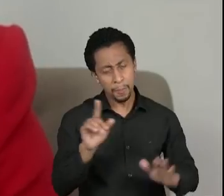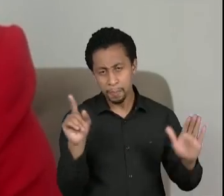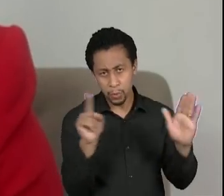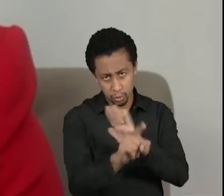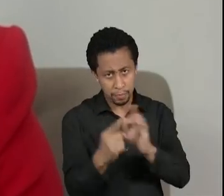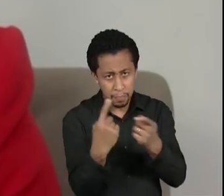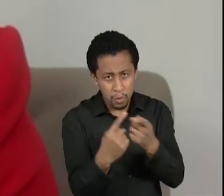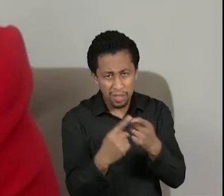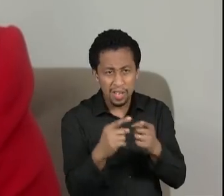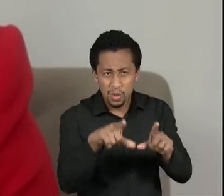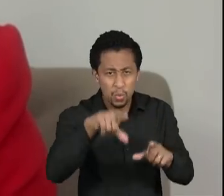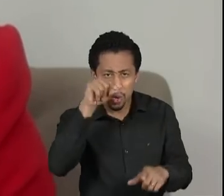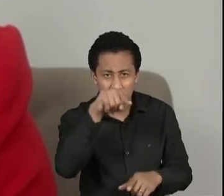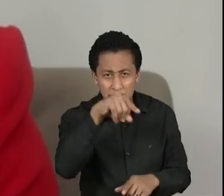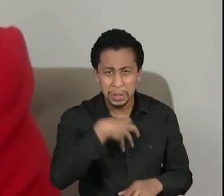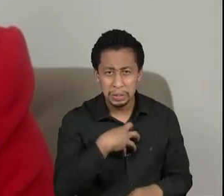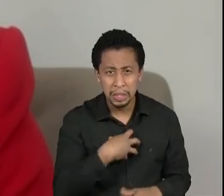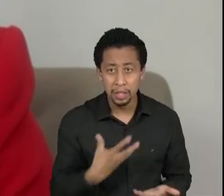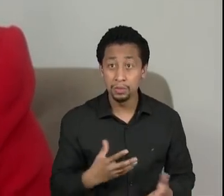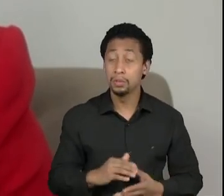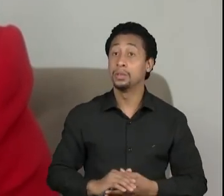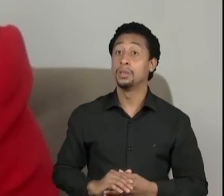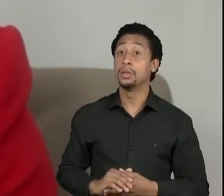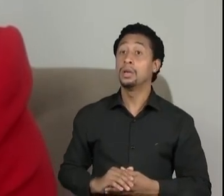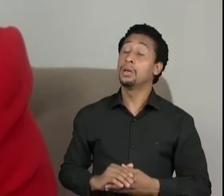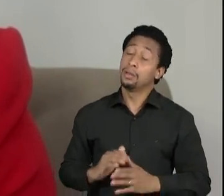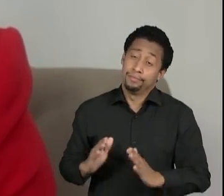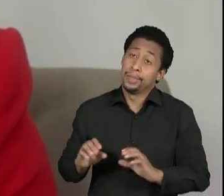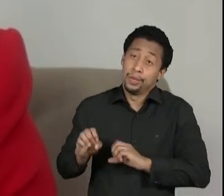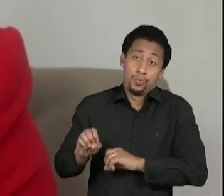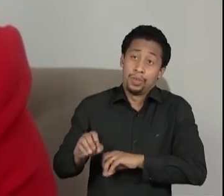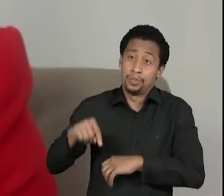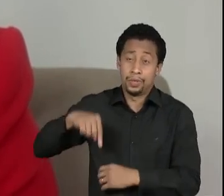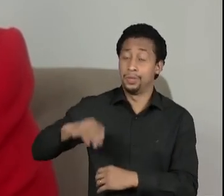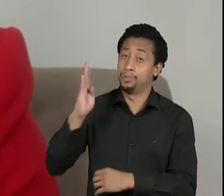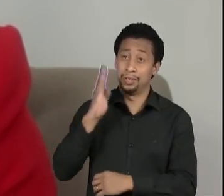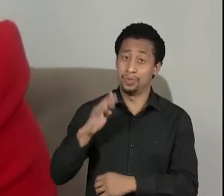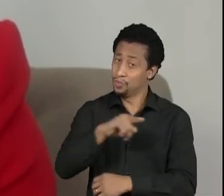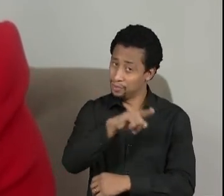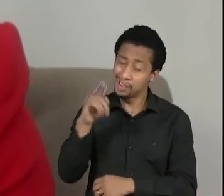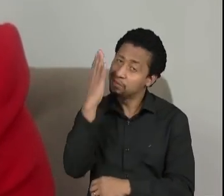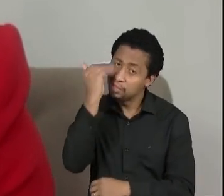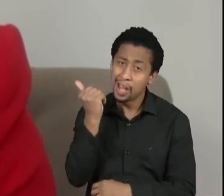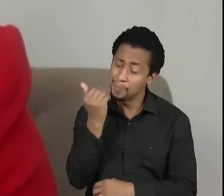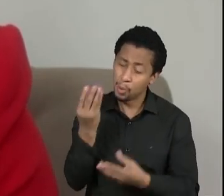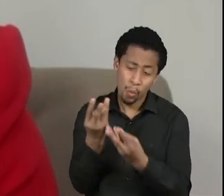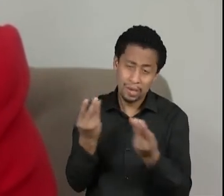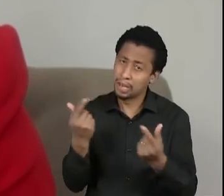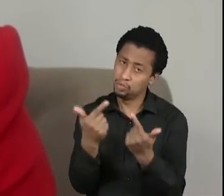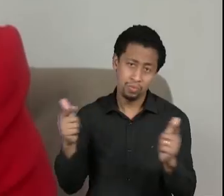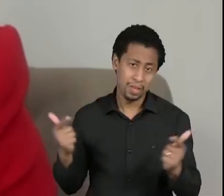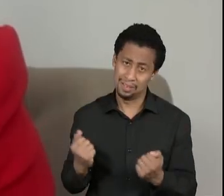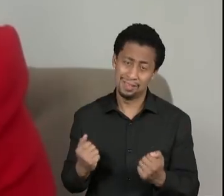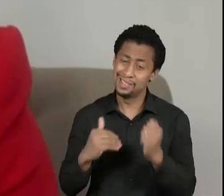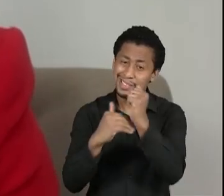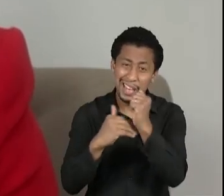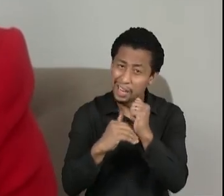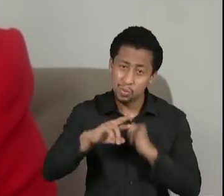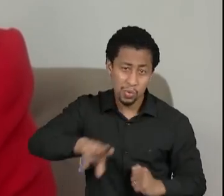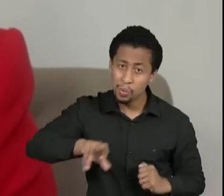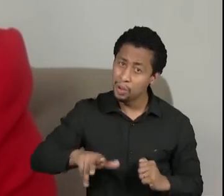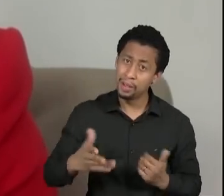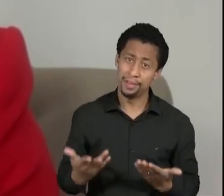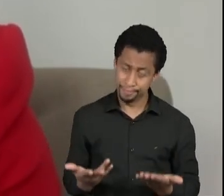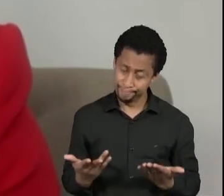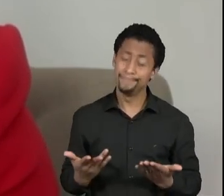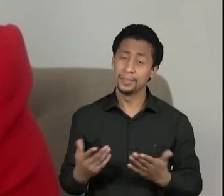A educação no Brasil não é segredo para ninguém. Os números do PISA, entre outras avaliações educacionais no Brasil, estão